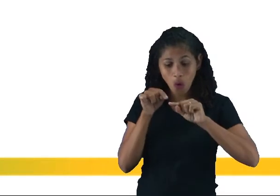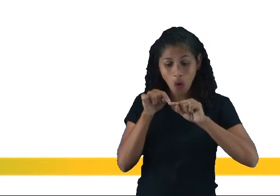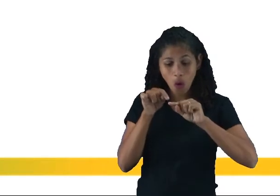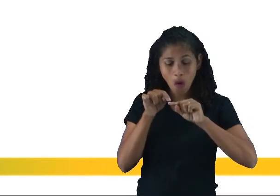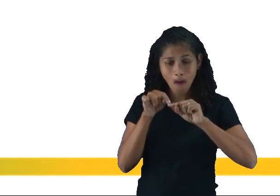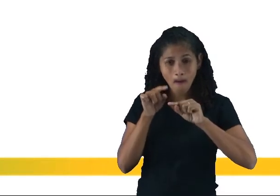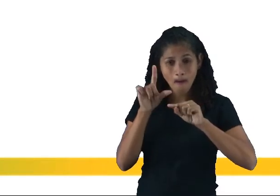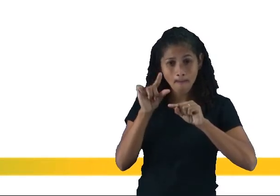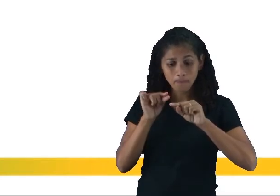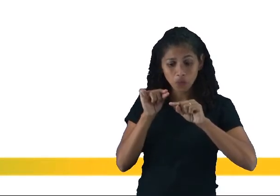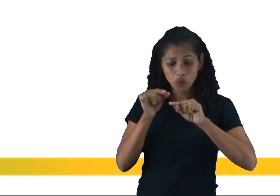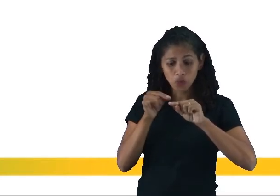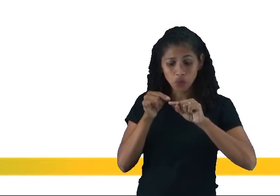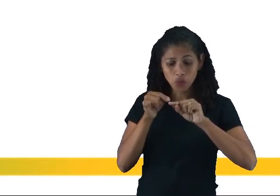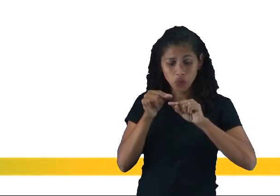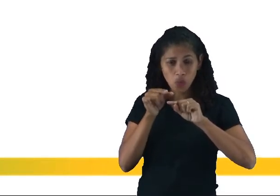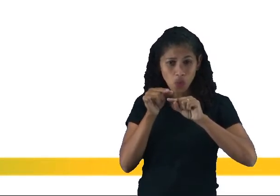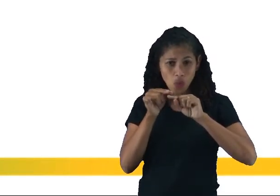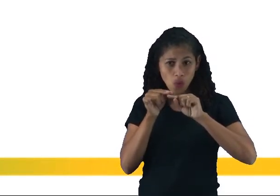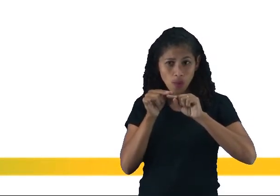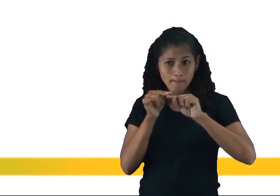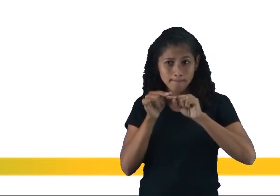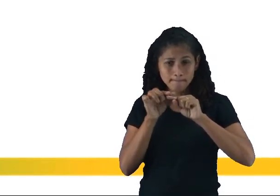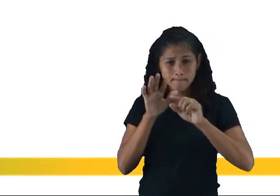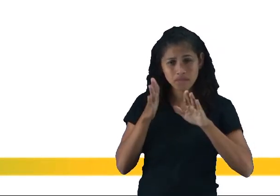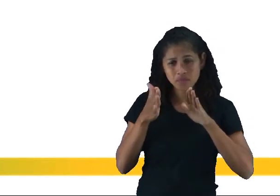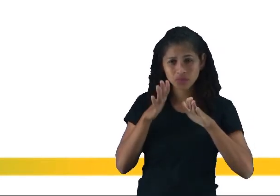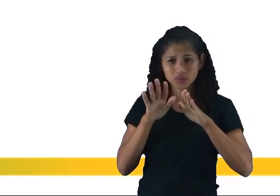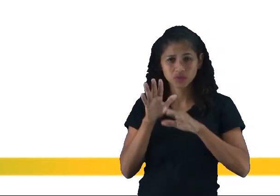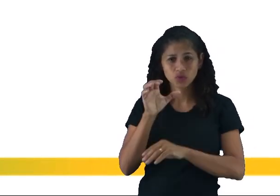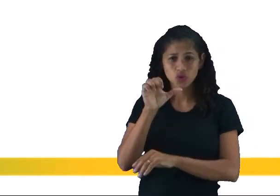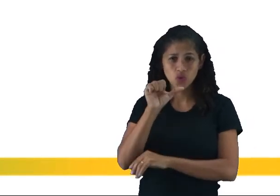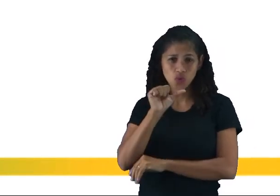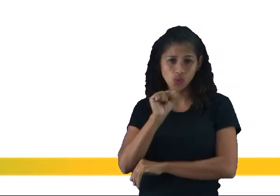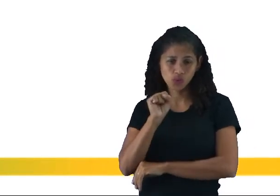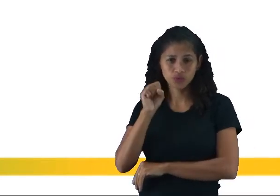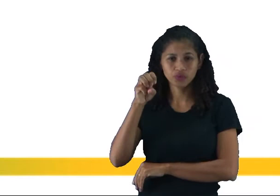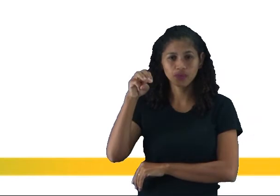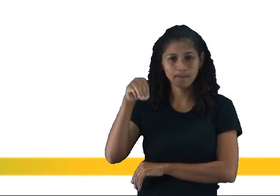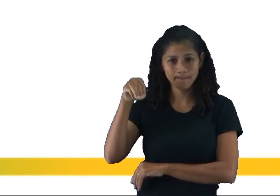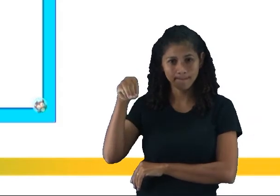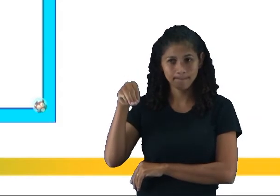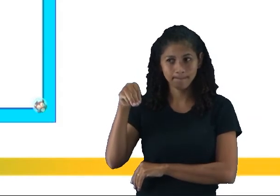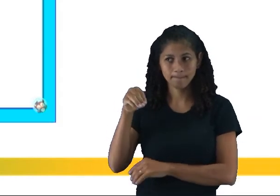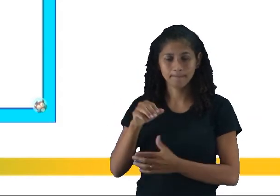só, ela mede aproximadamente 8 milímetros, certo?